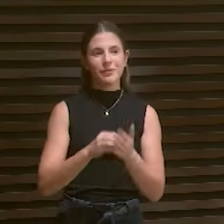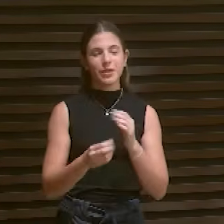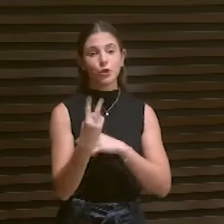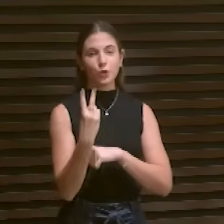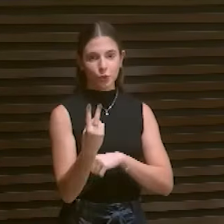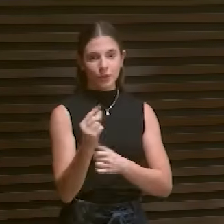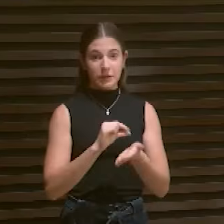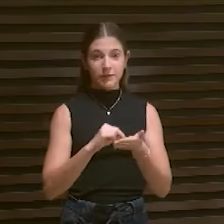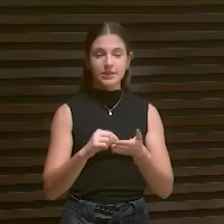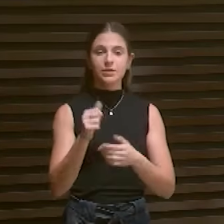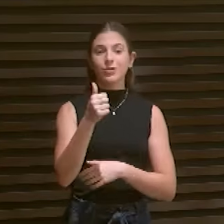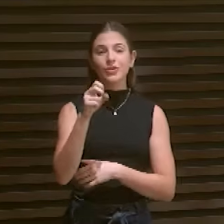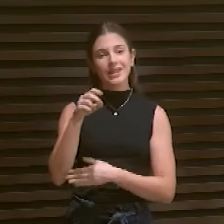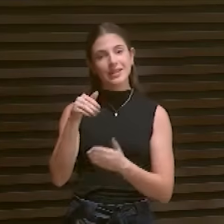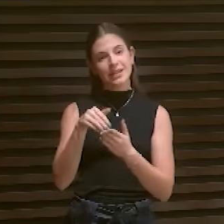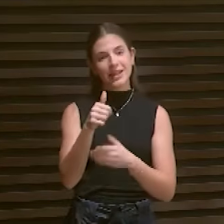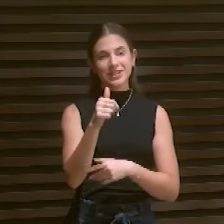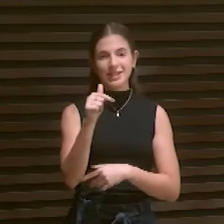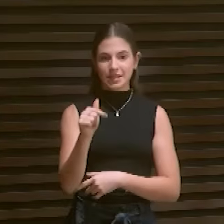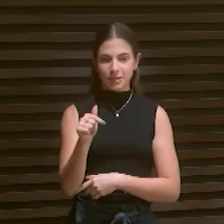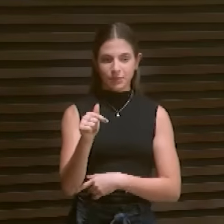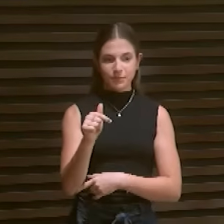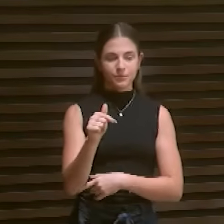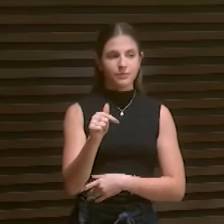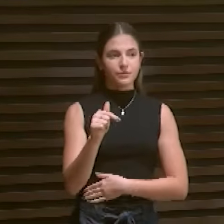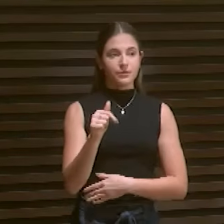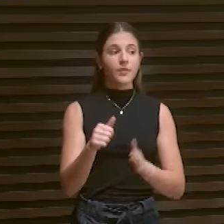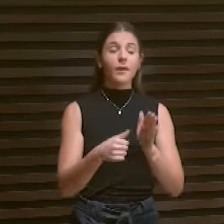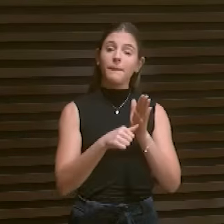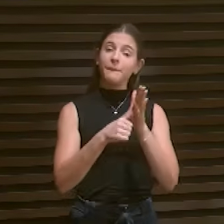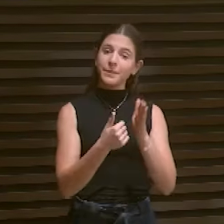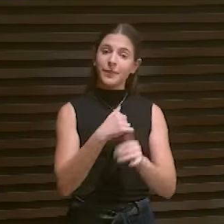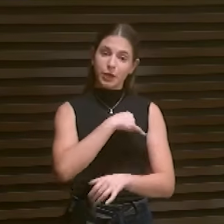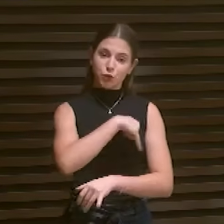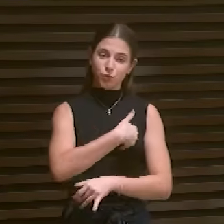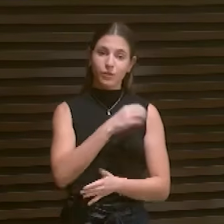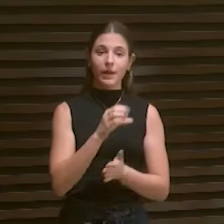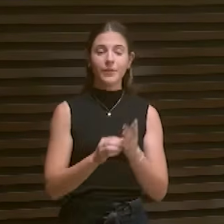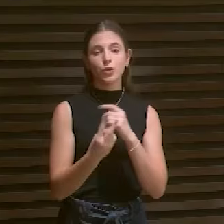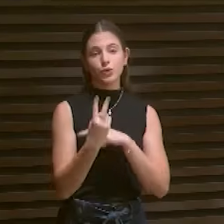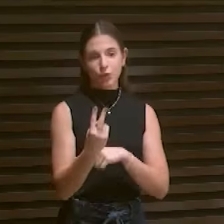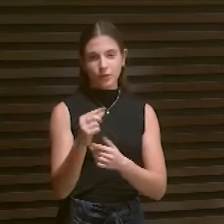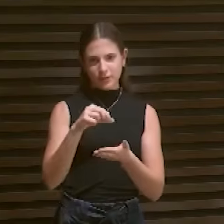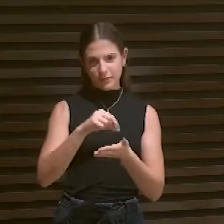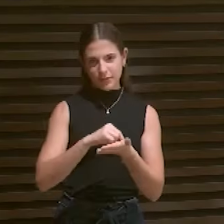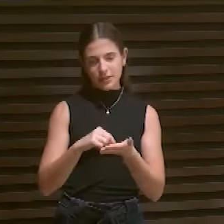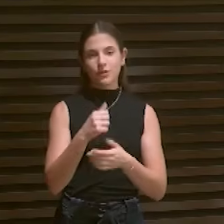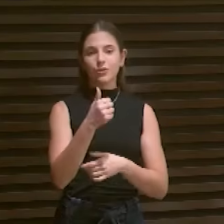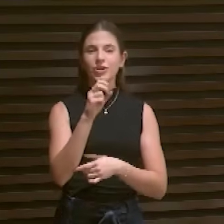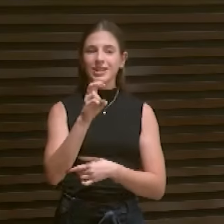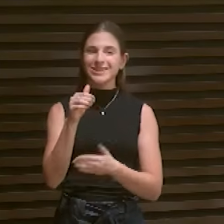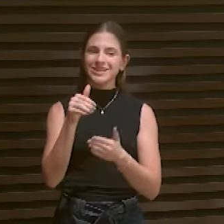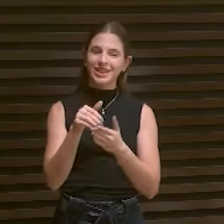2, versículos 15 a 17. 1 João, capítulo 2, versículos 15